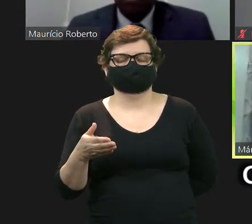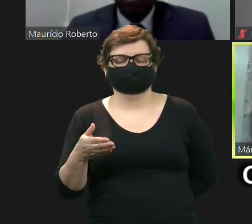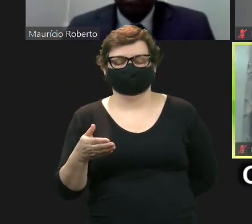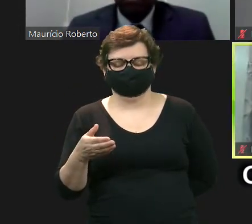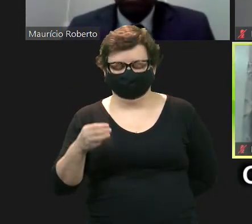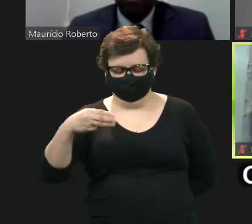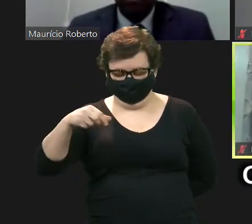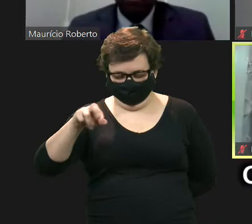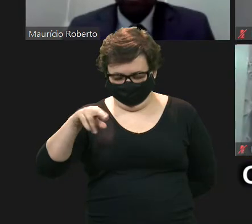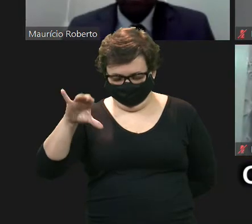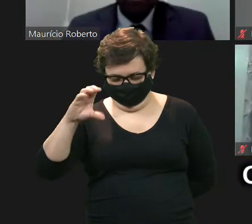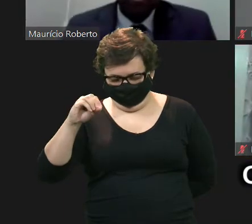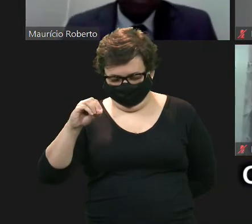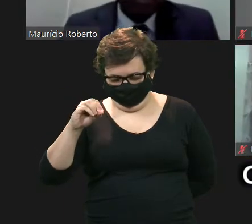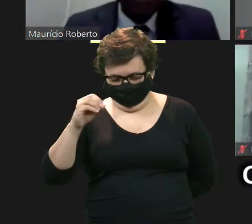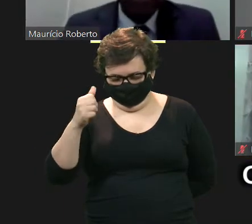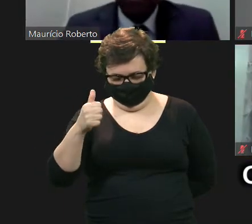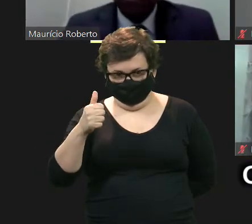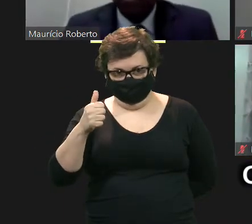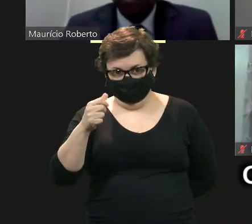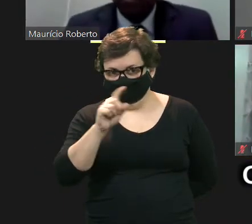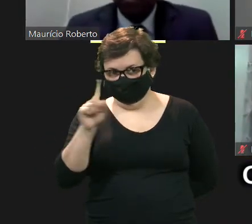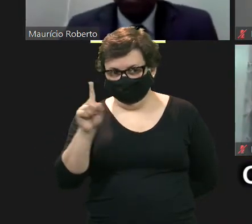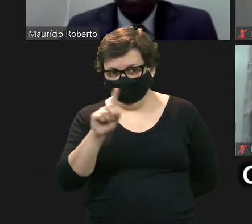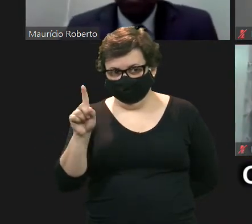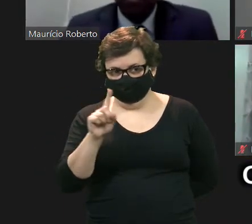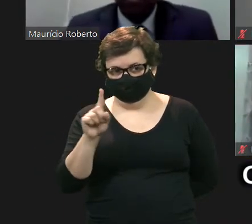Vereador Maurício Roberto. Não.